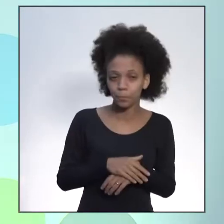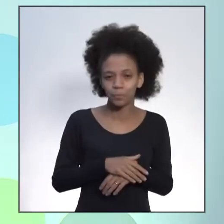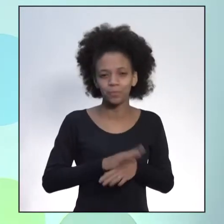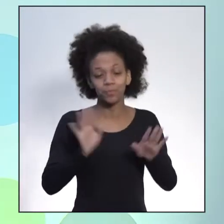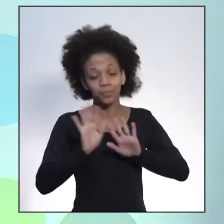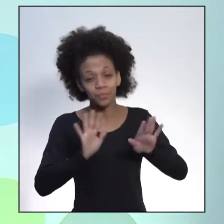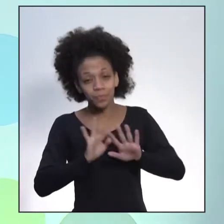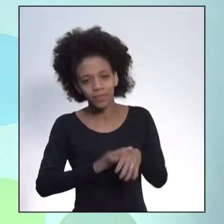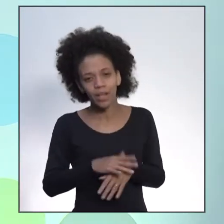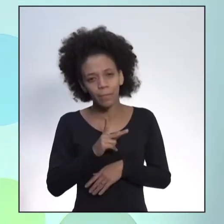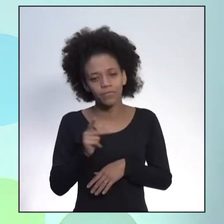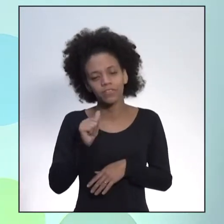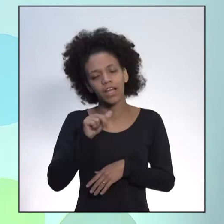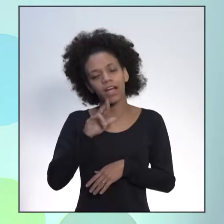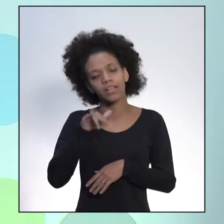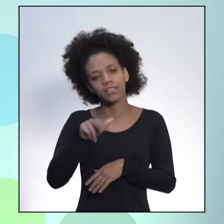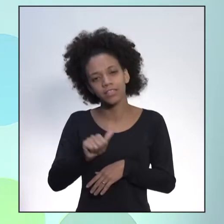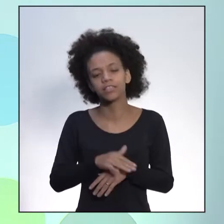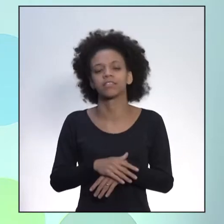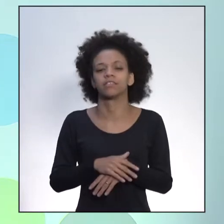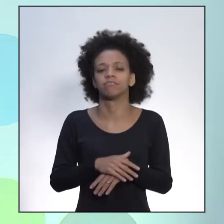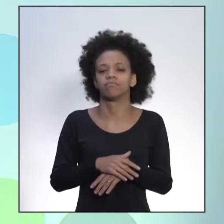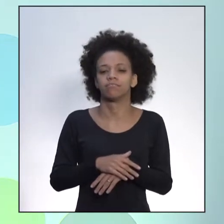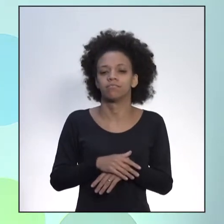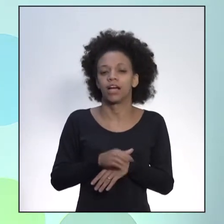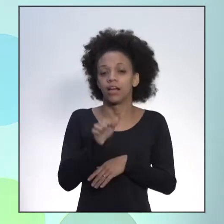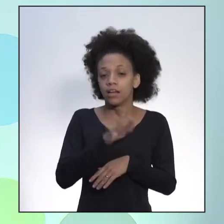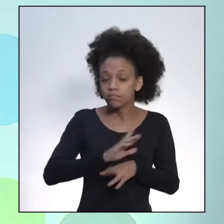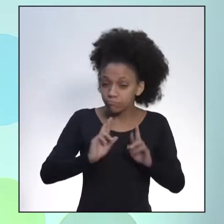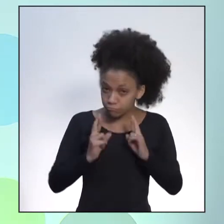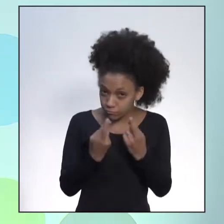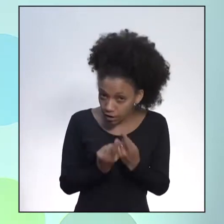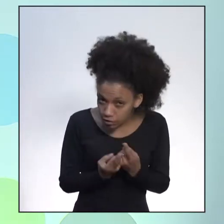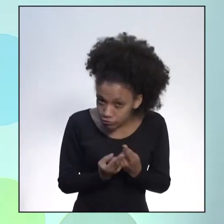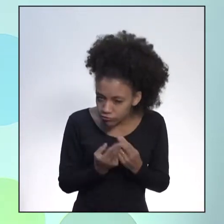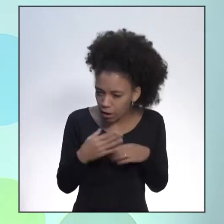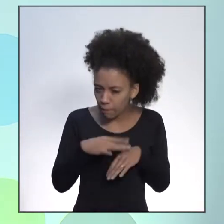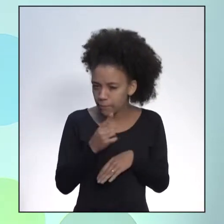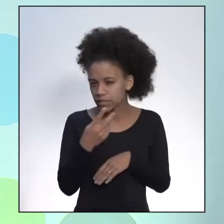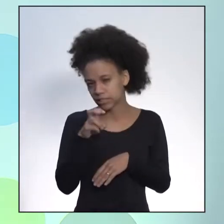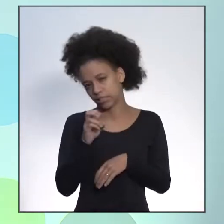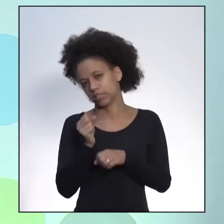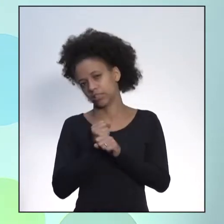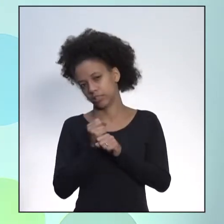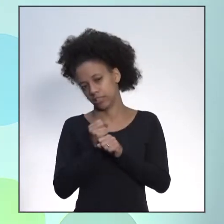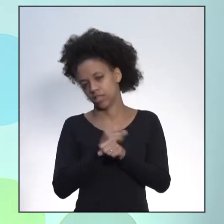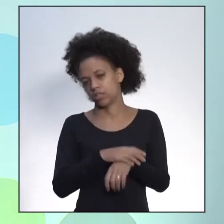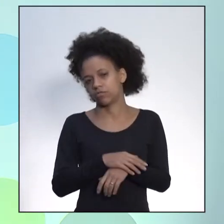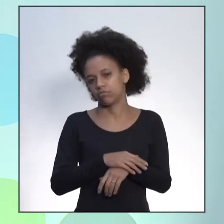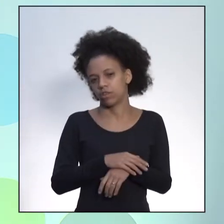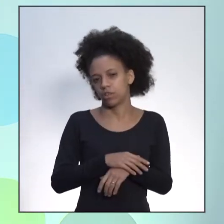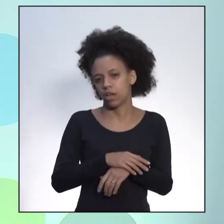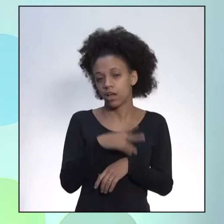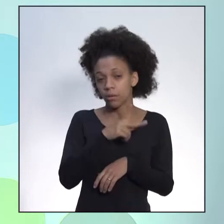Sou professora Ariana, atuo na rede há mais de 15 anos, sou professora de